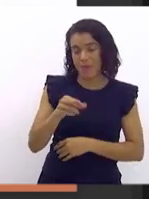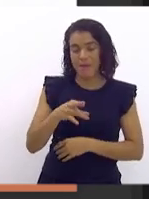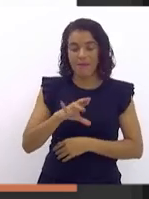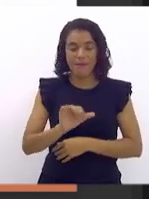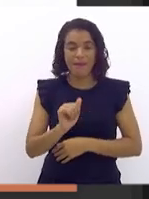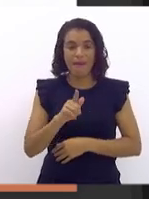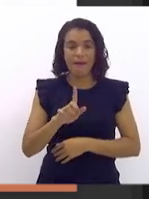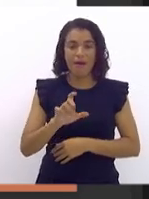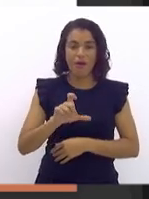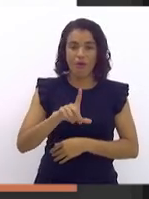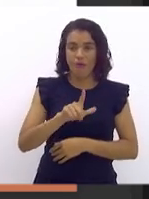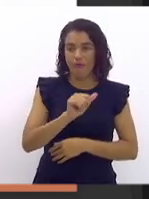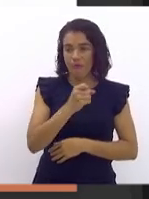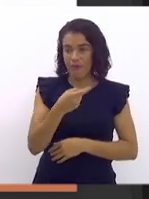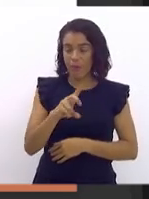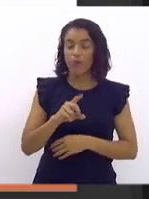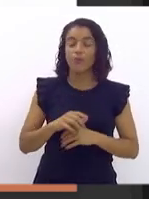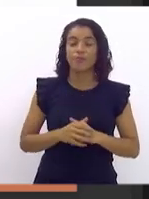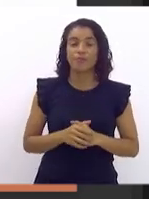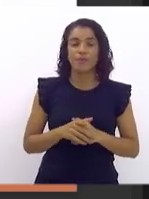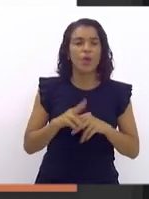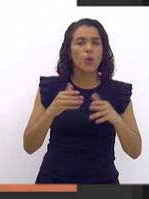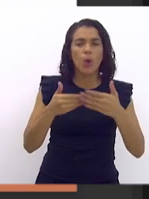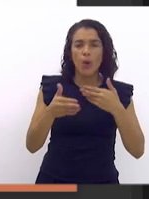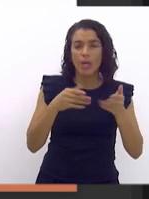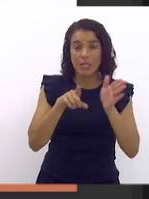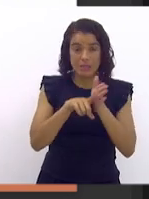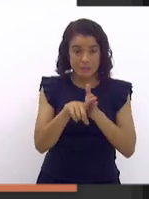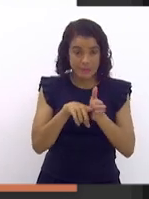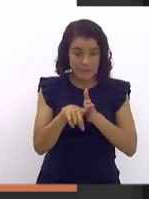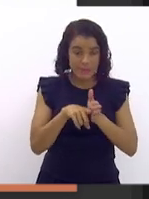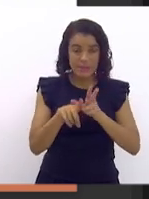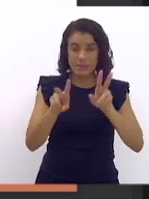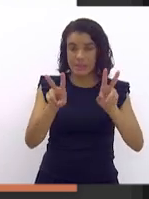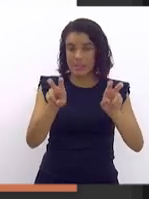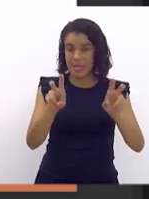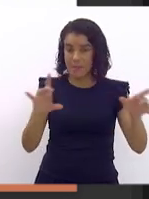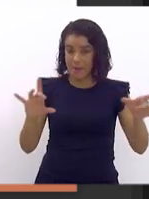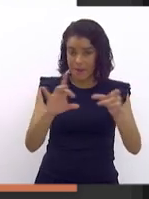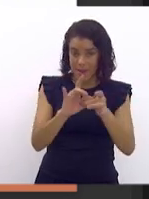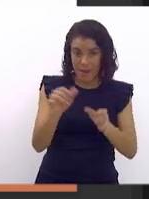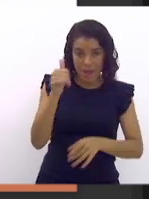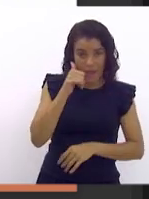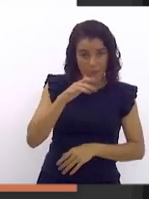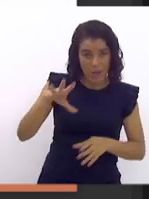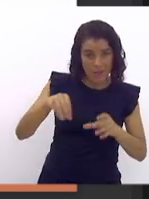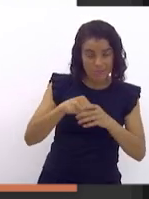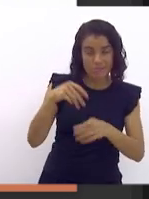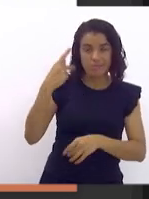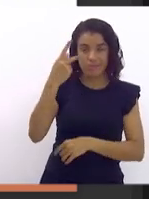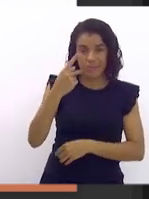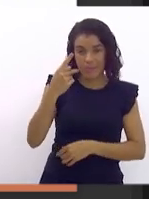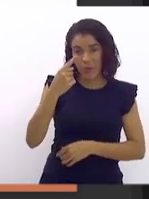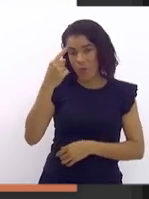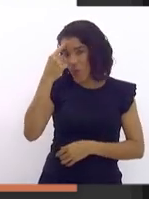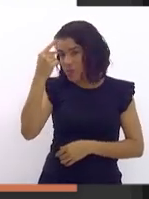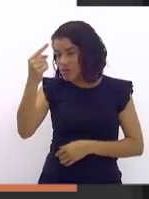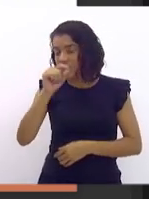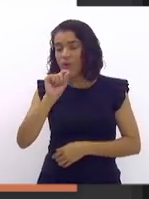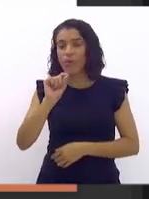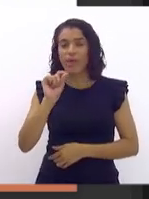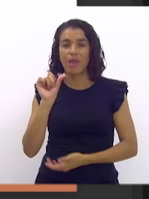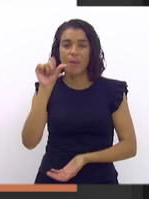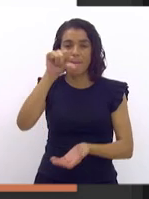esse recorte de violência política contra a mulher e de qualquer outro tema relacionado a mulheres na política, a ideia é centralizar